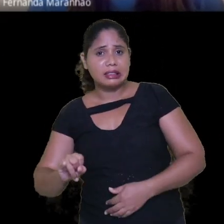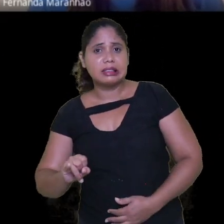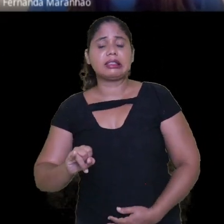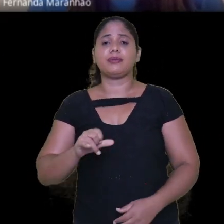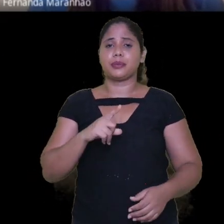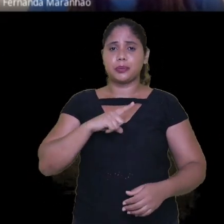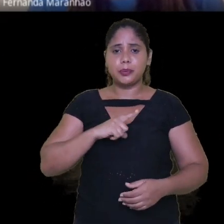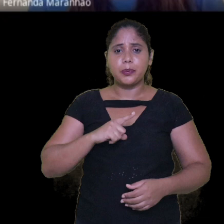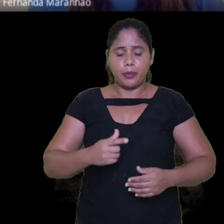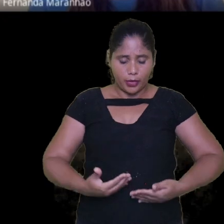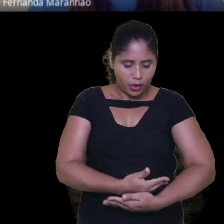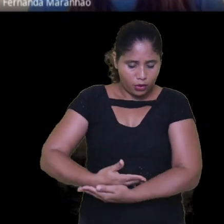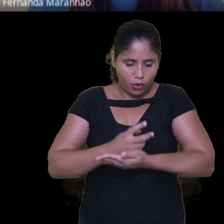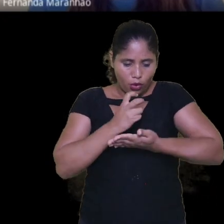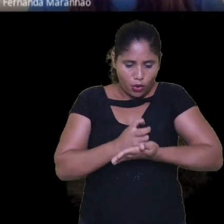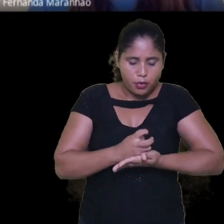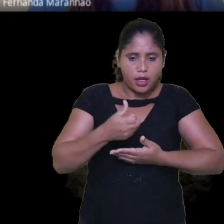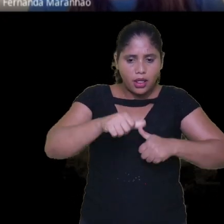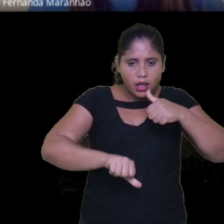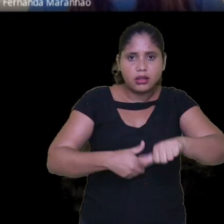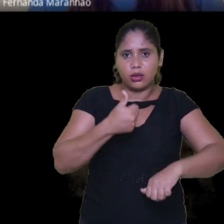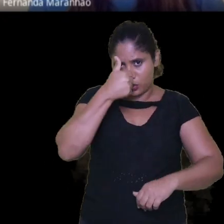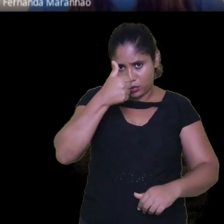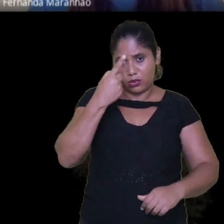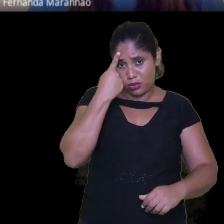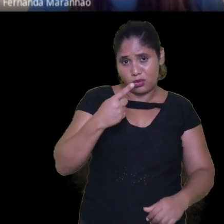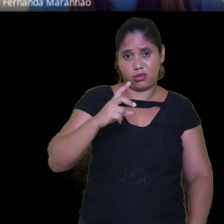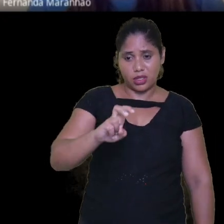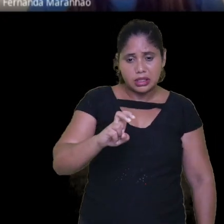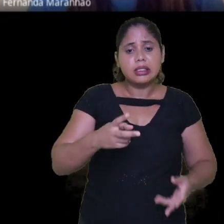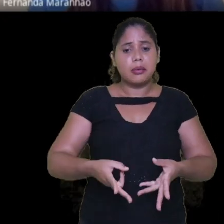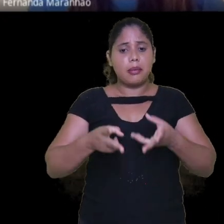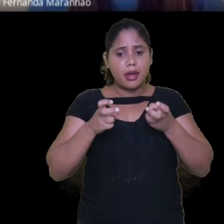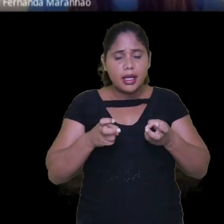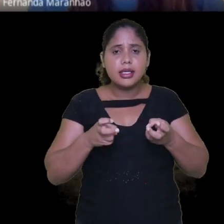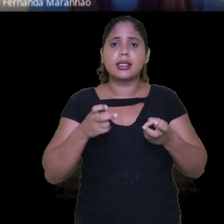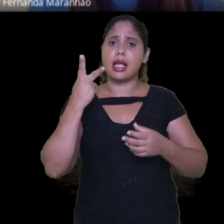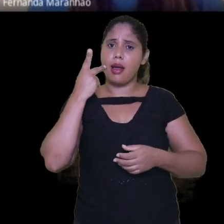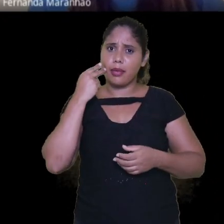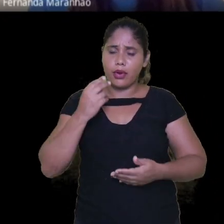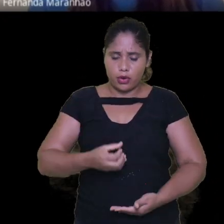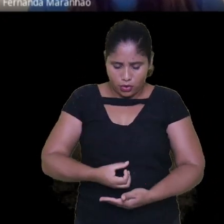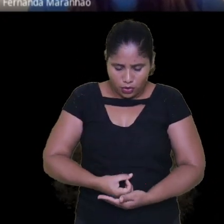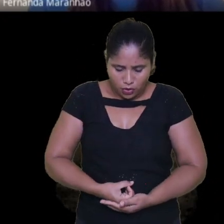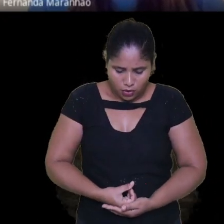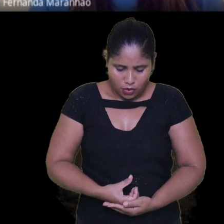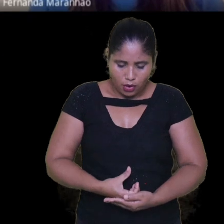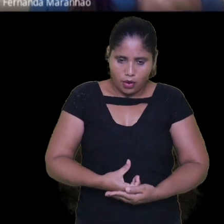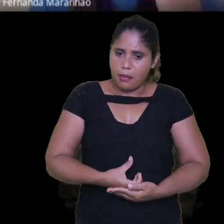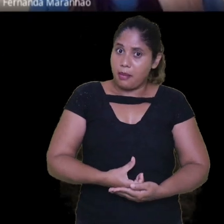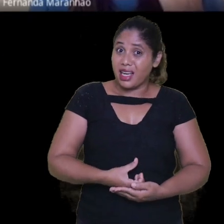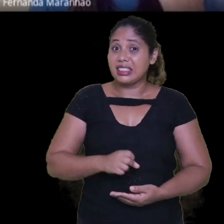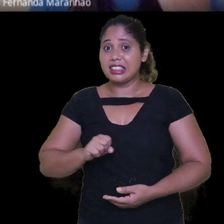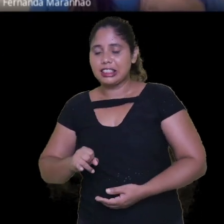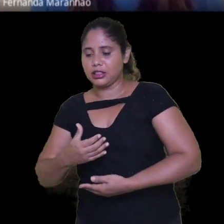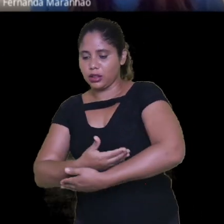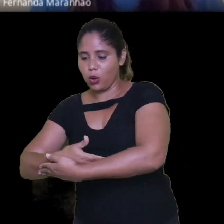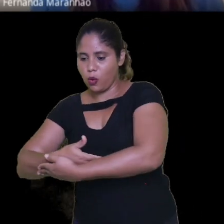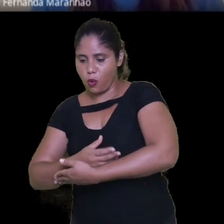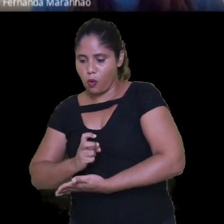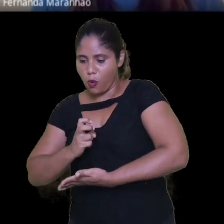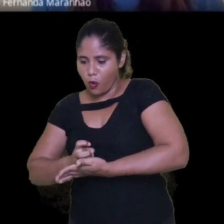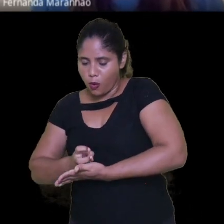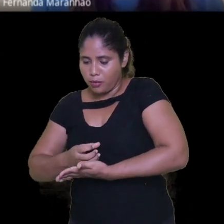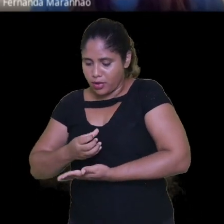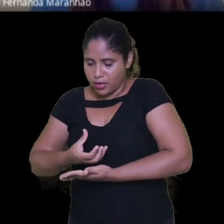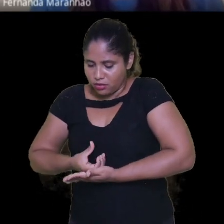chamamos de pequeno desnutrido, que é o restrito por causa placentária. Então, essa coluna está destacada em vermelho, justamente